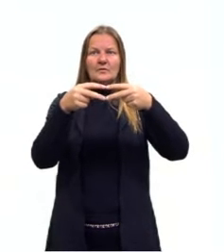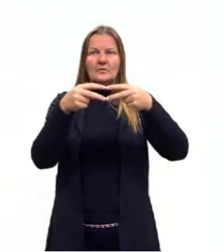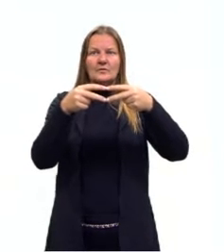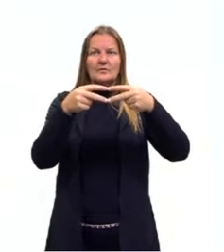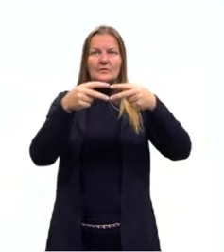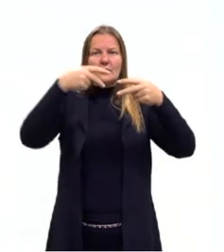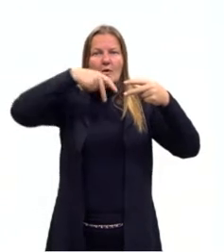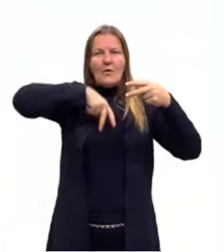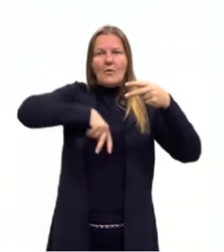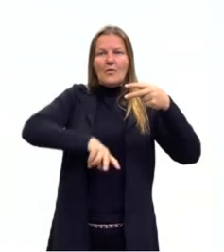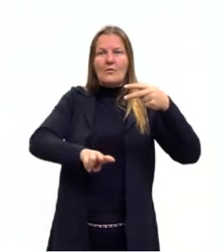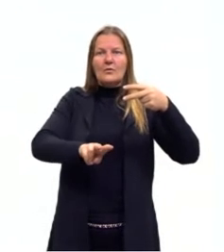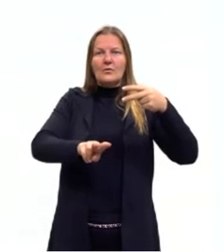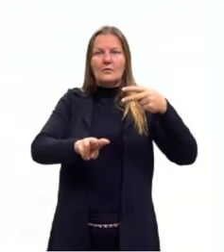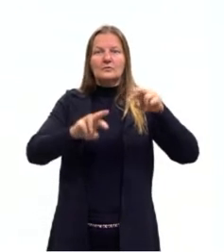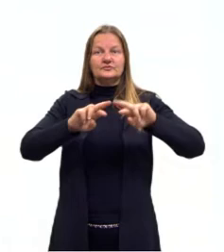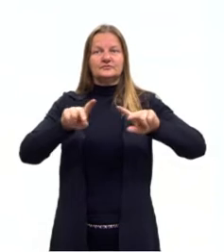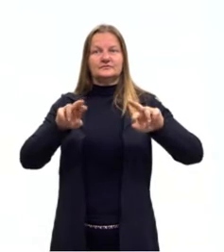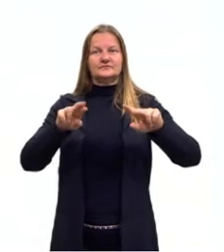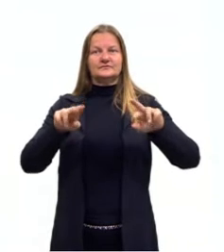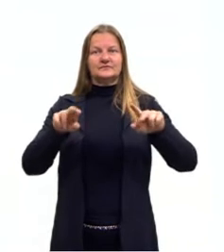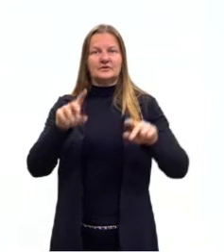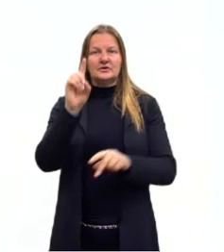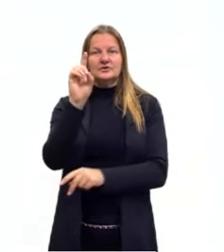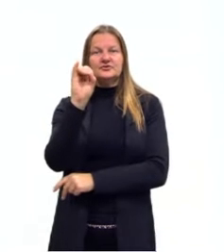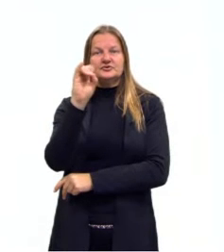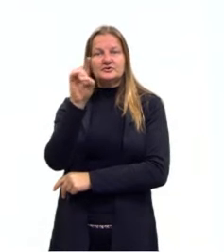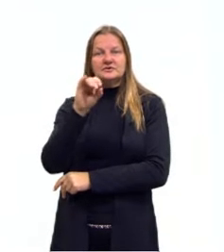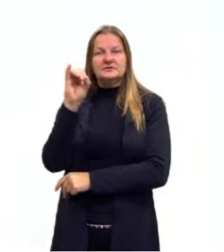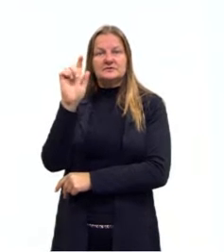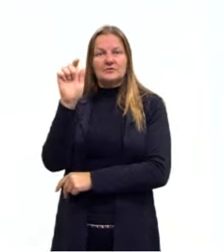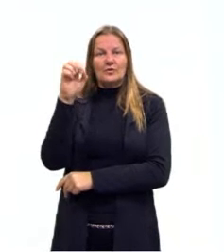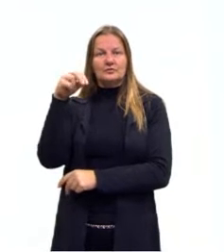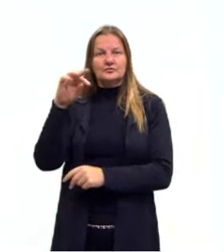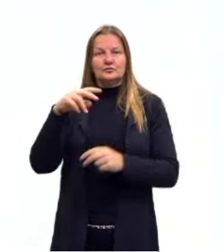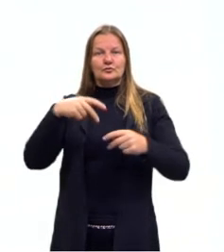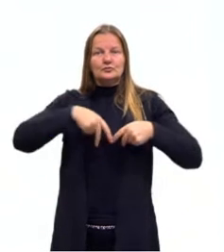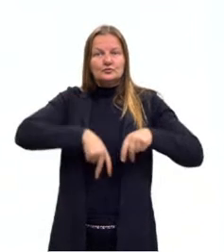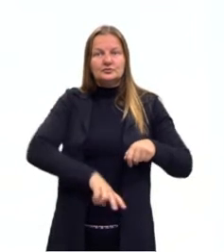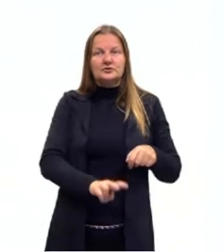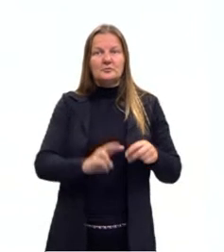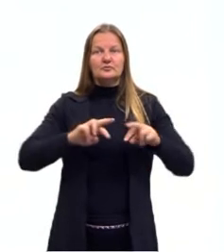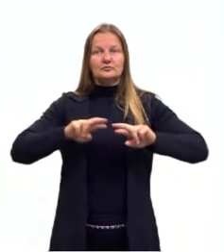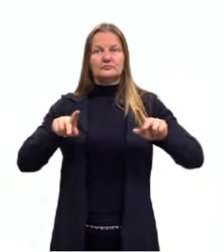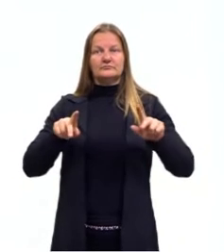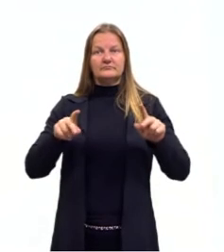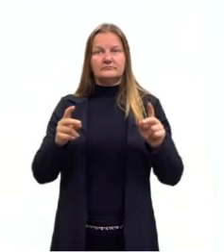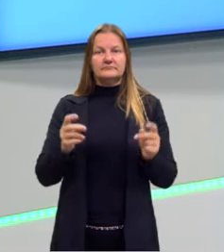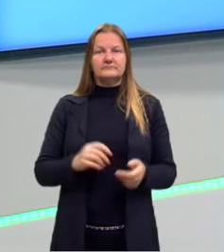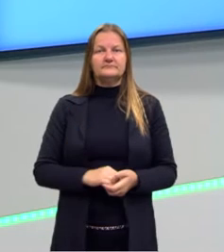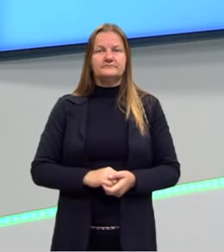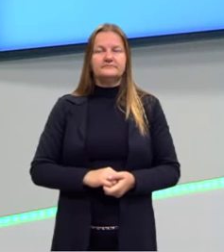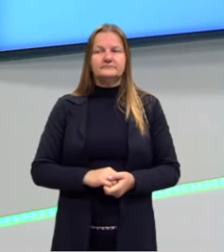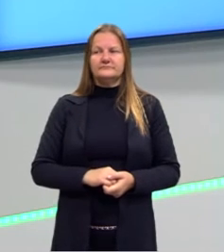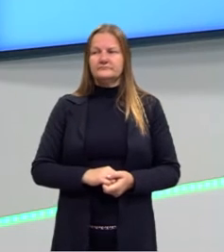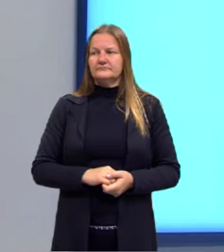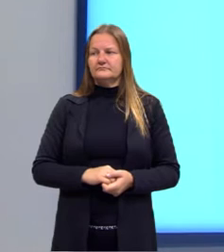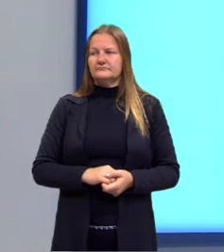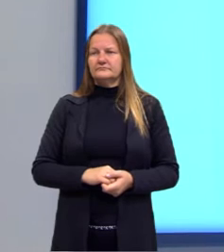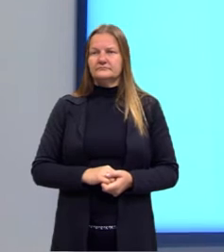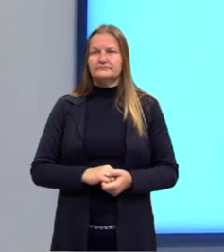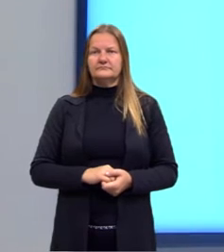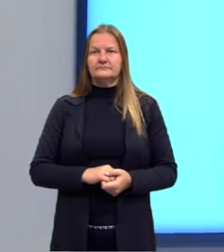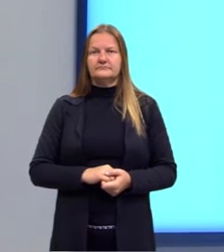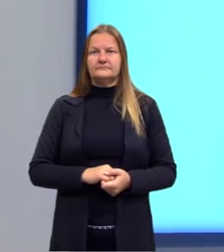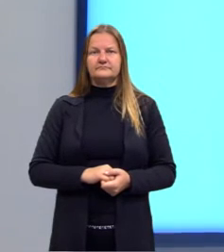gêmeos dizigóticos e não idênticos então Aqui nós temos o exemplo de isso na prática